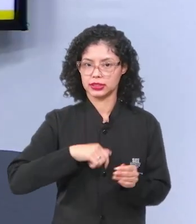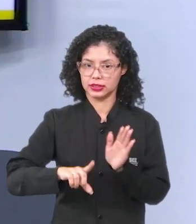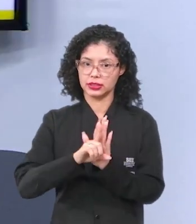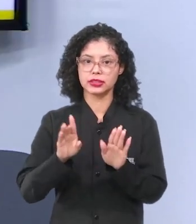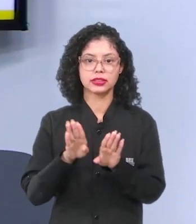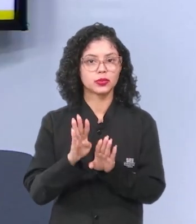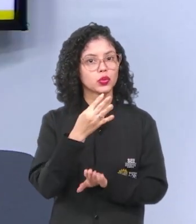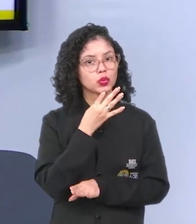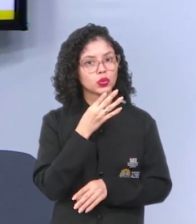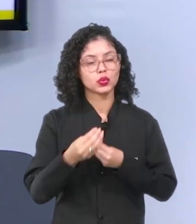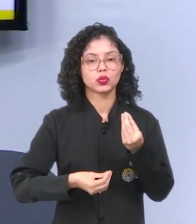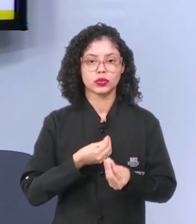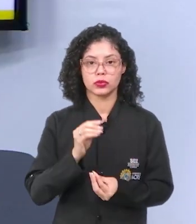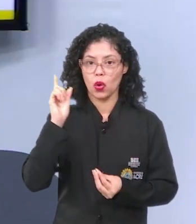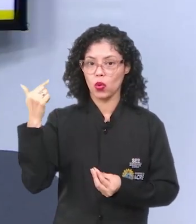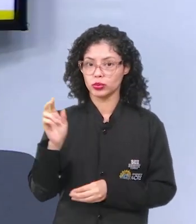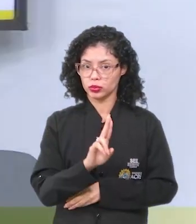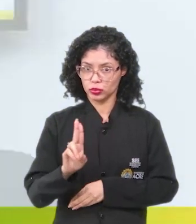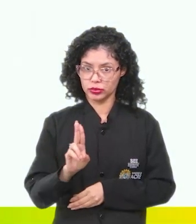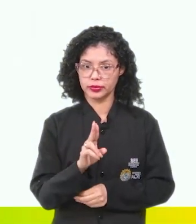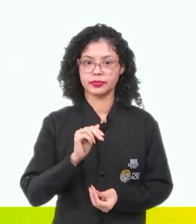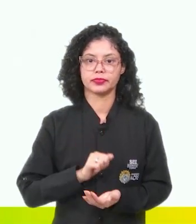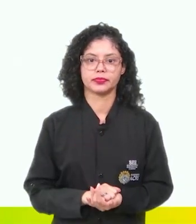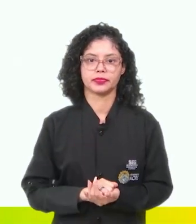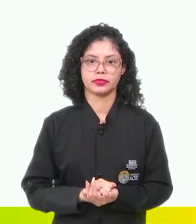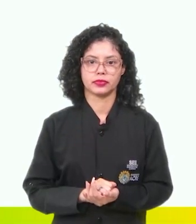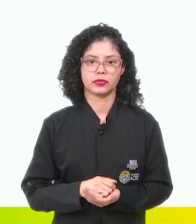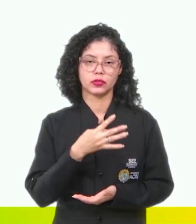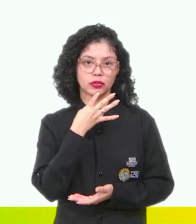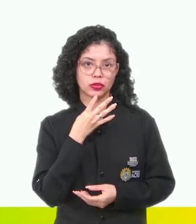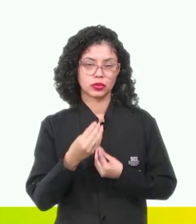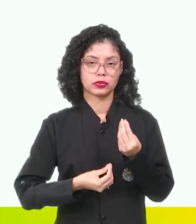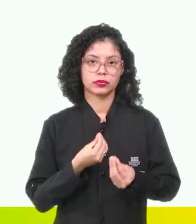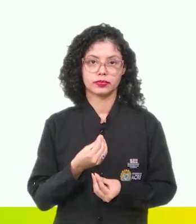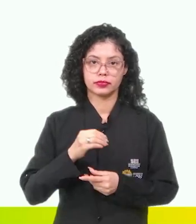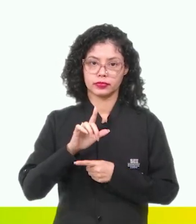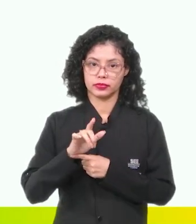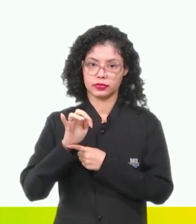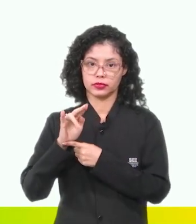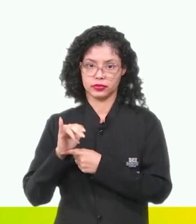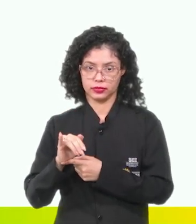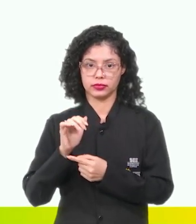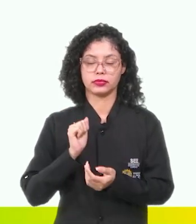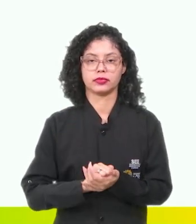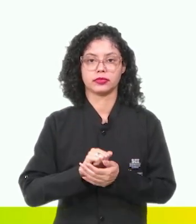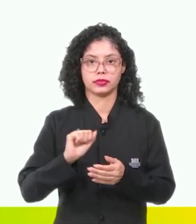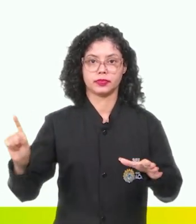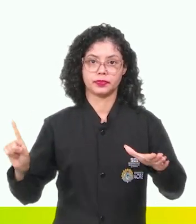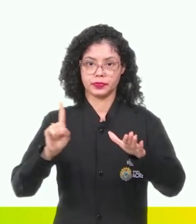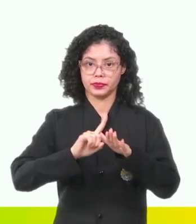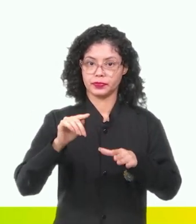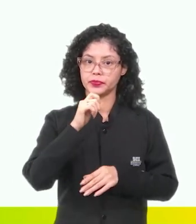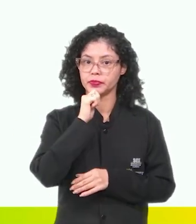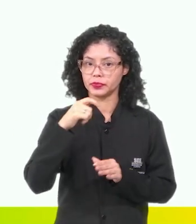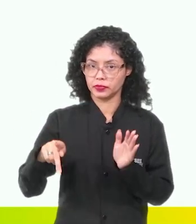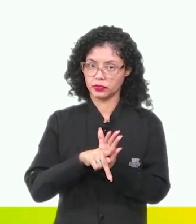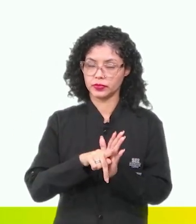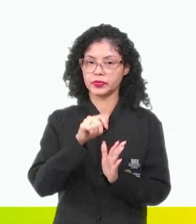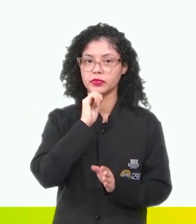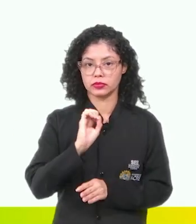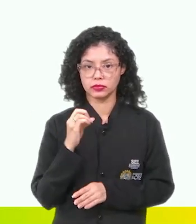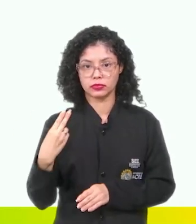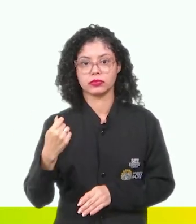ser conhecido por outros nomes. E olha só, conhecido como lei da segregação independente